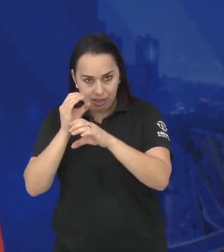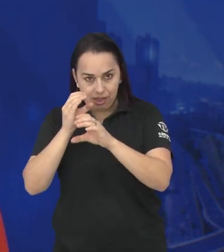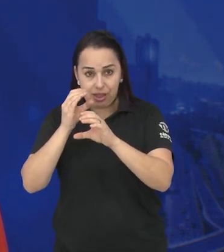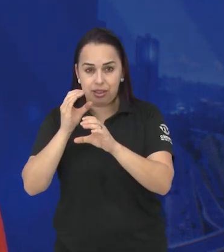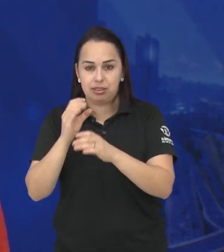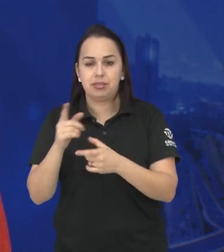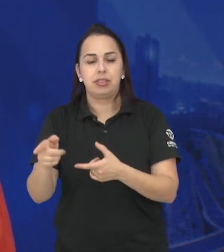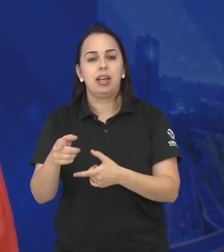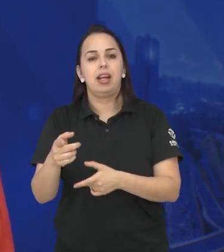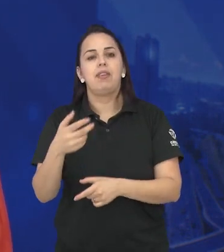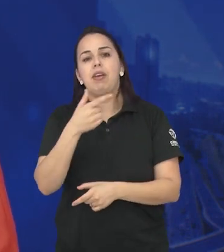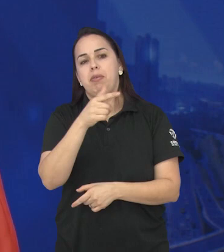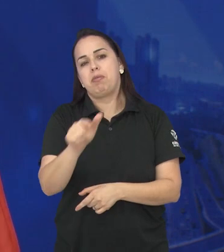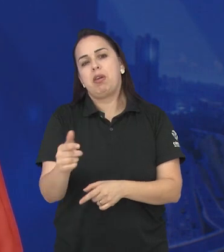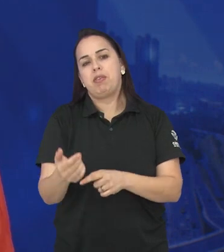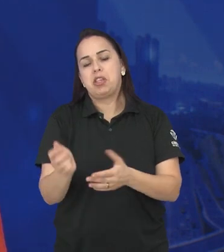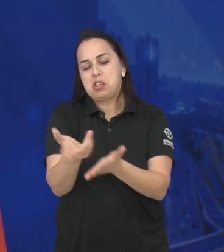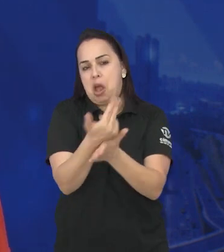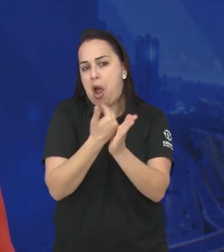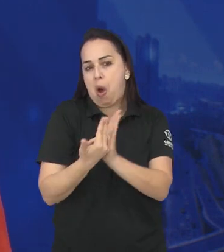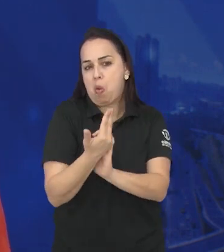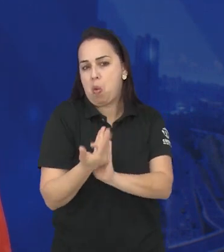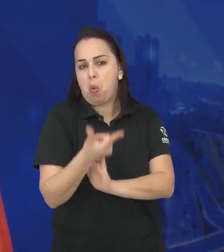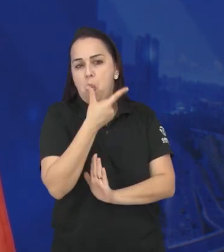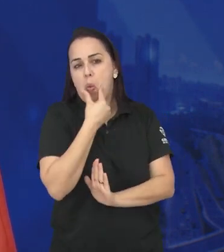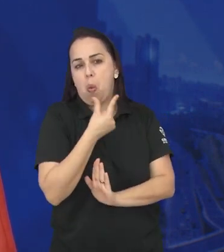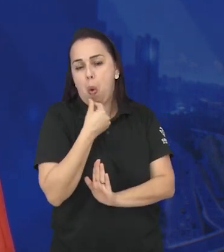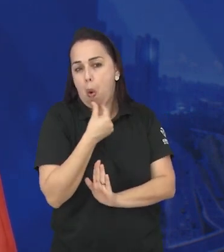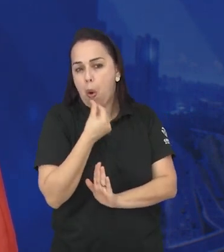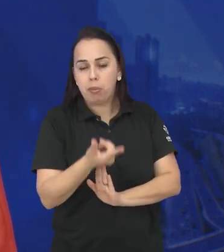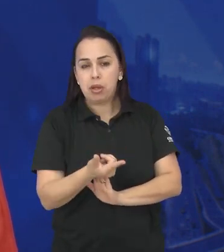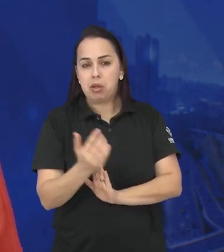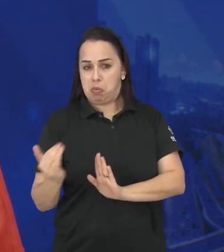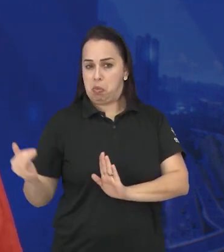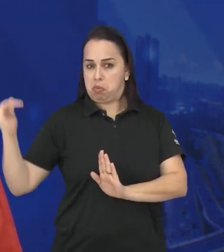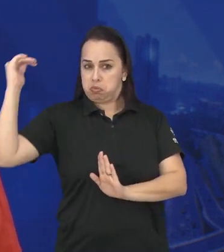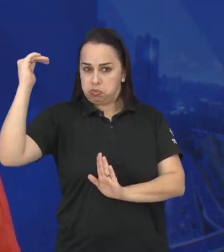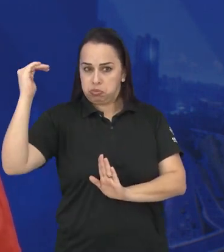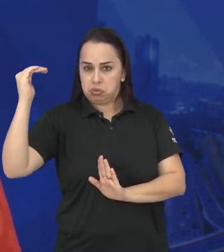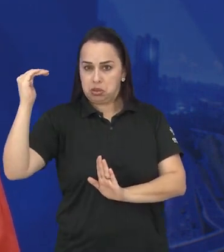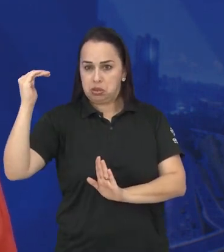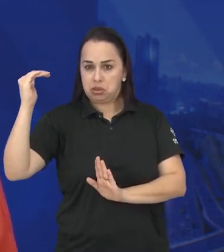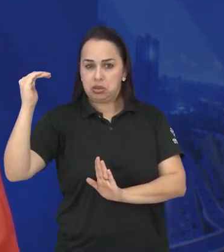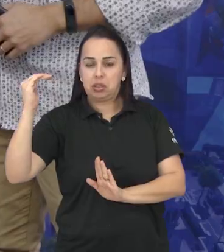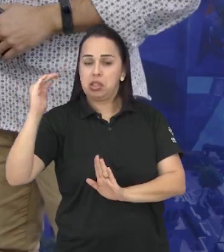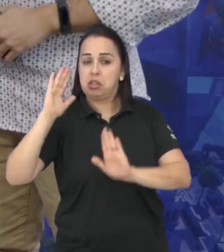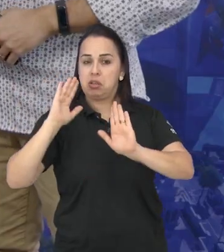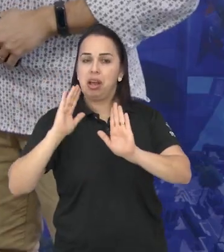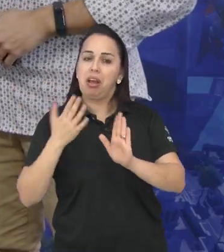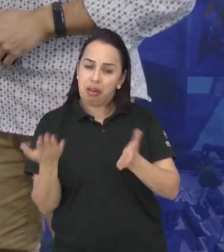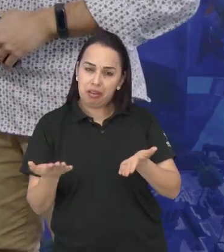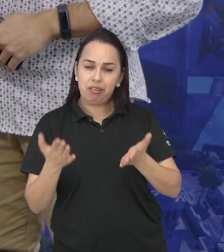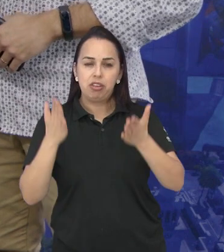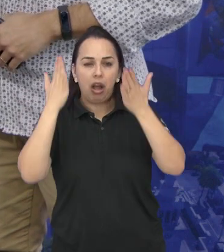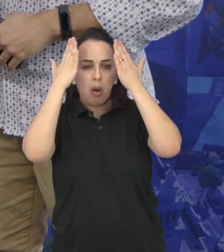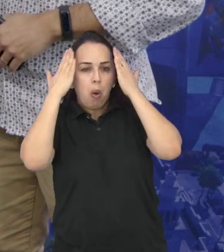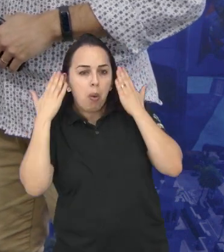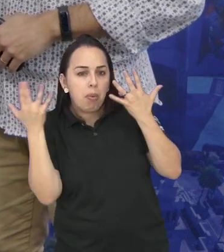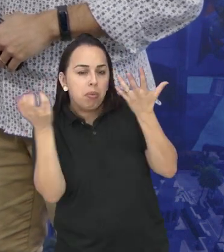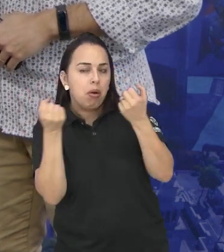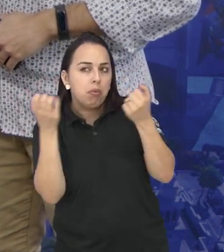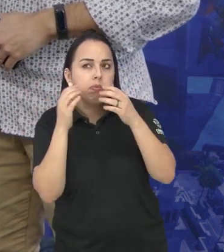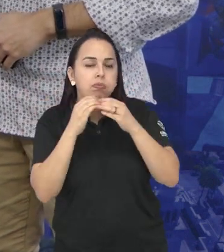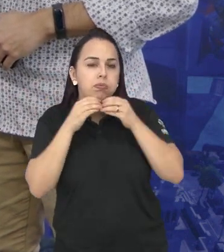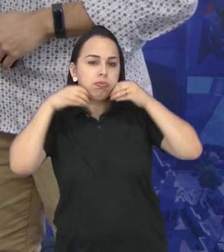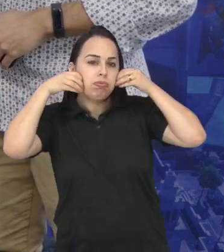vai vir um desenho de um senhor de meia idade, já mais Um velhinho, estereótipo, o né? estereótipo, o cabelo